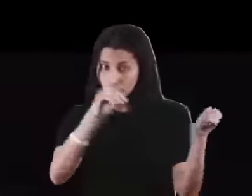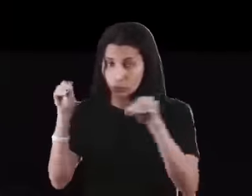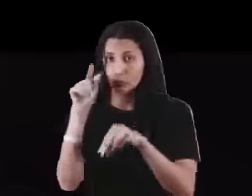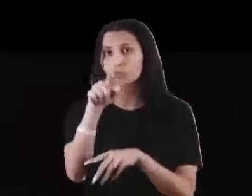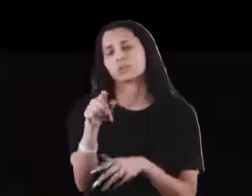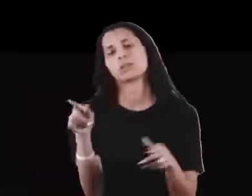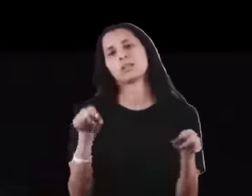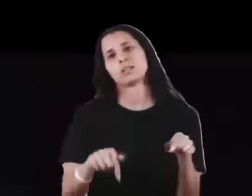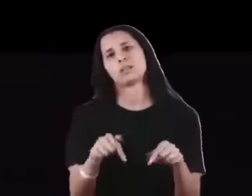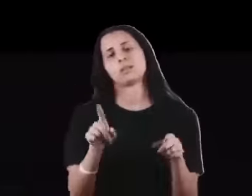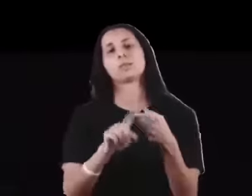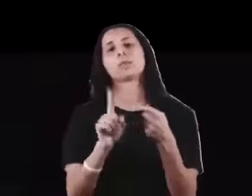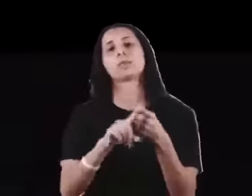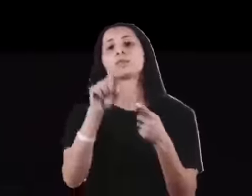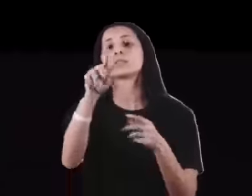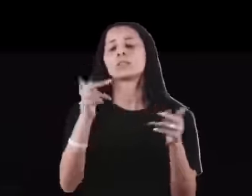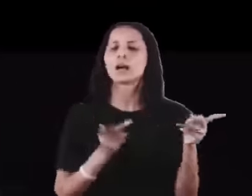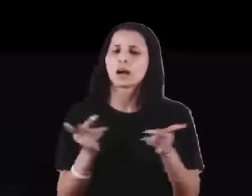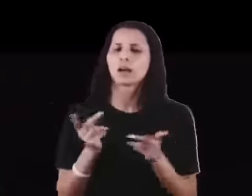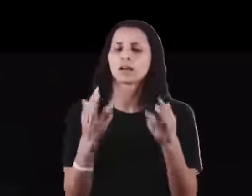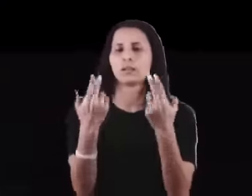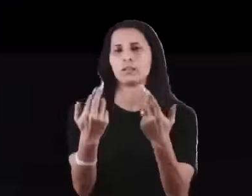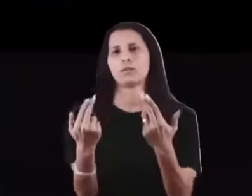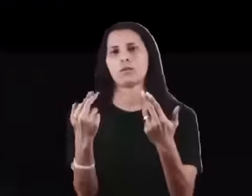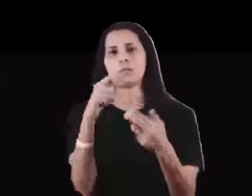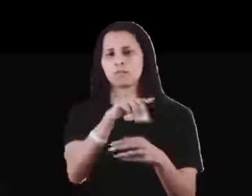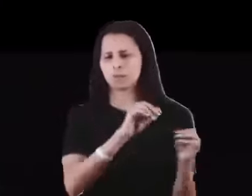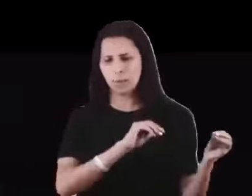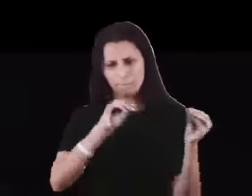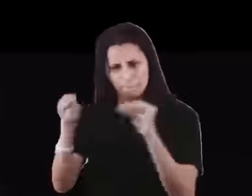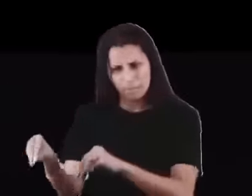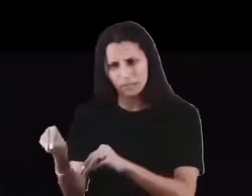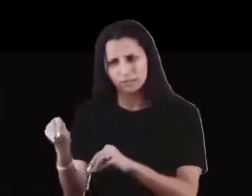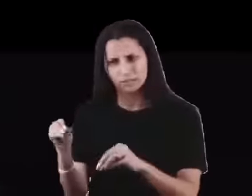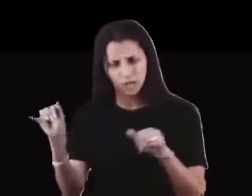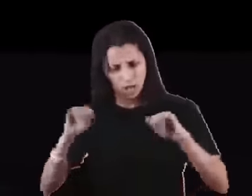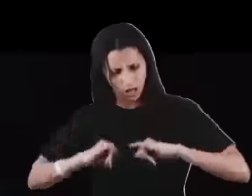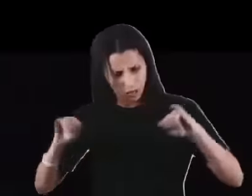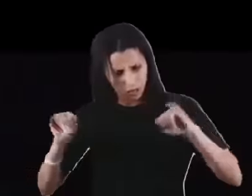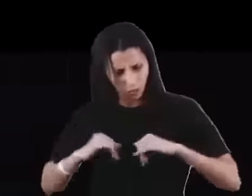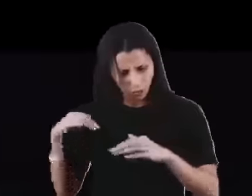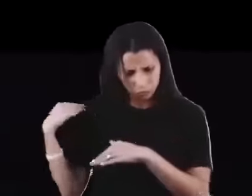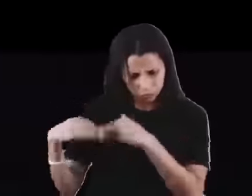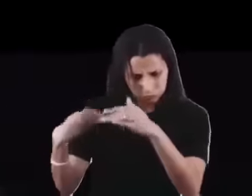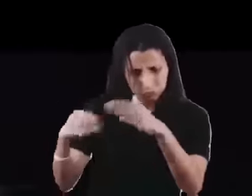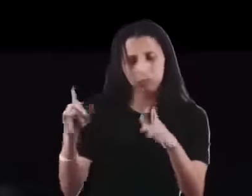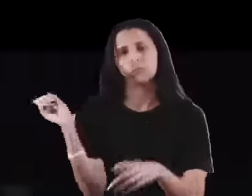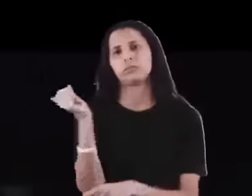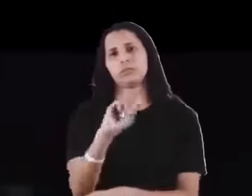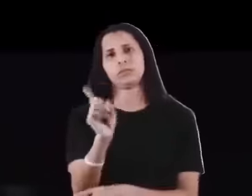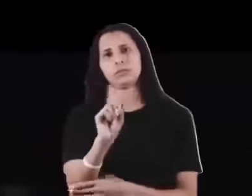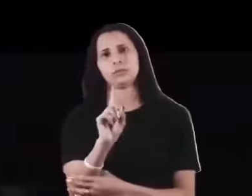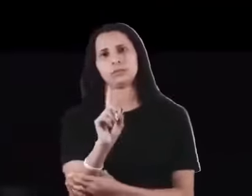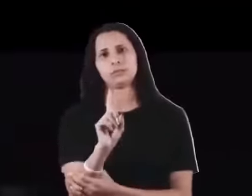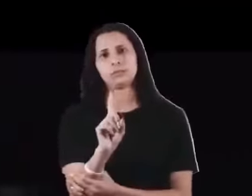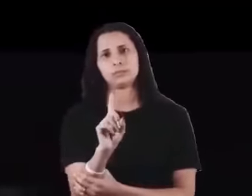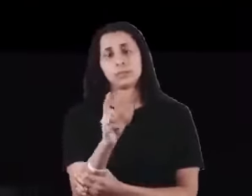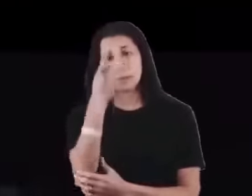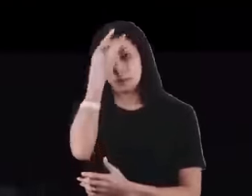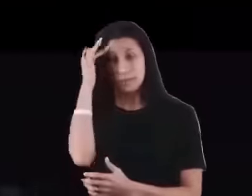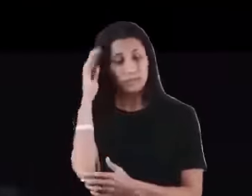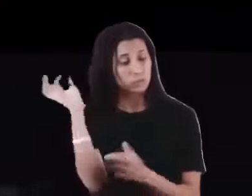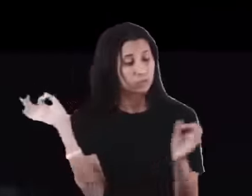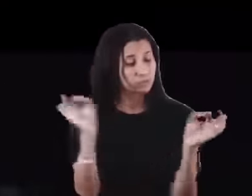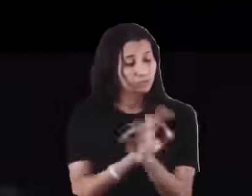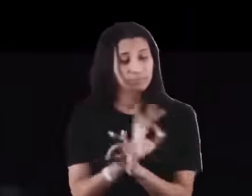gata você não passa só amargo eu vou adiante nem para as outras pessoas nem para sua geração nem para ninguém ela